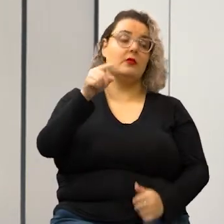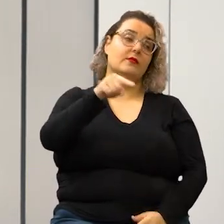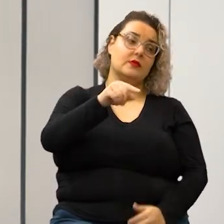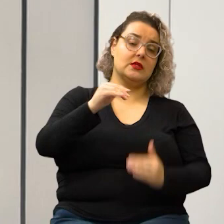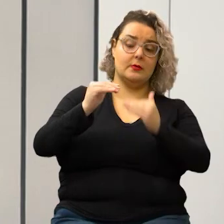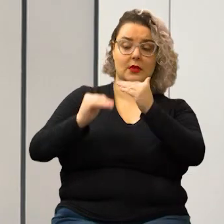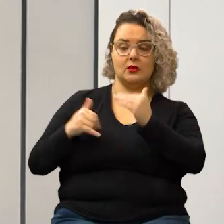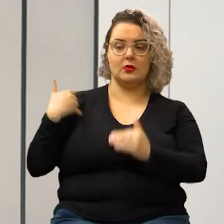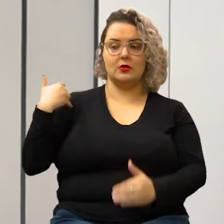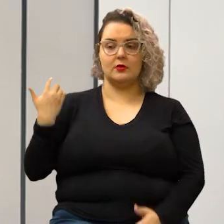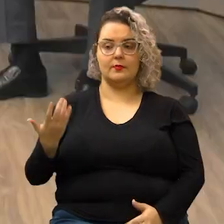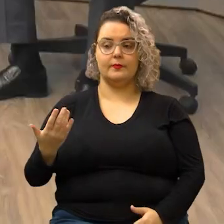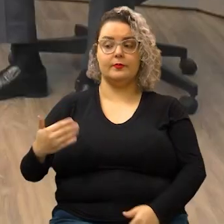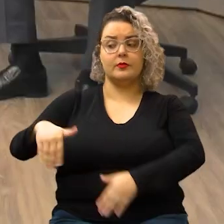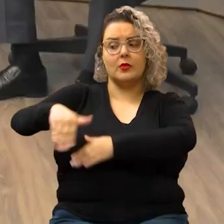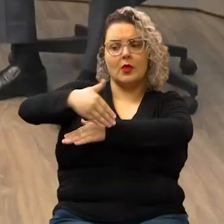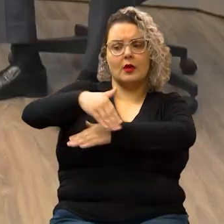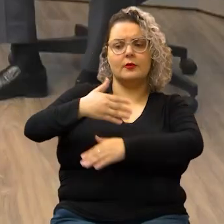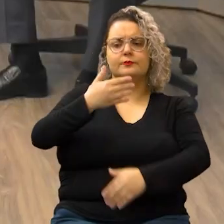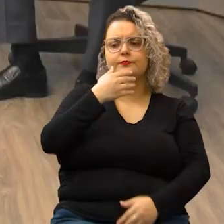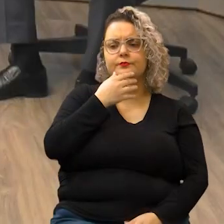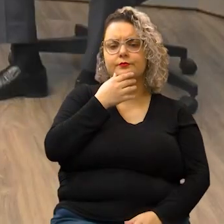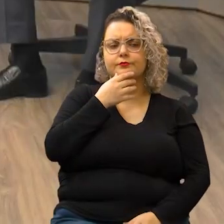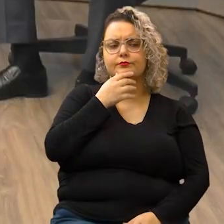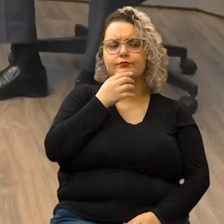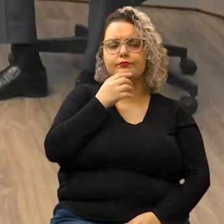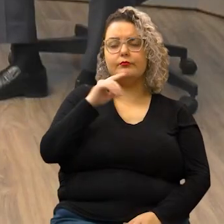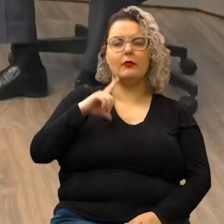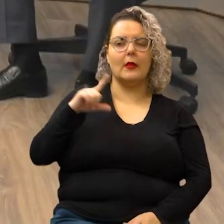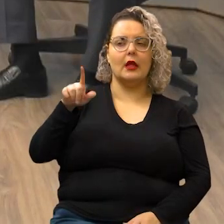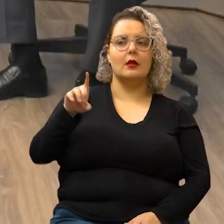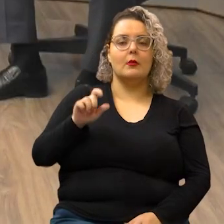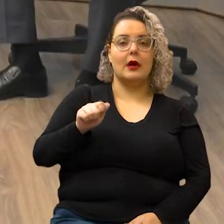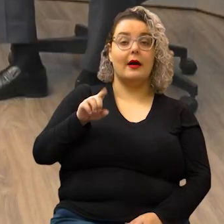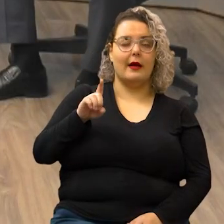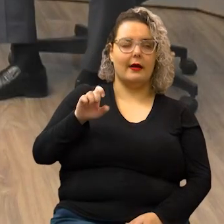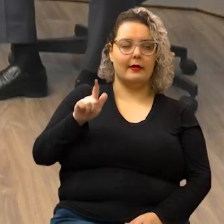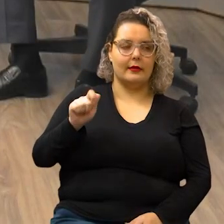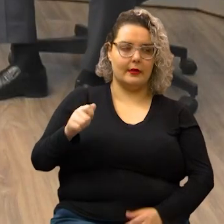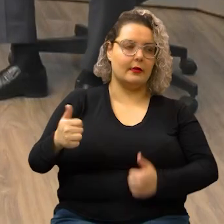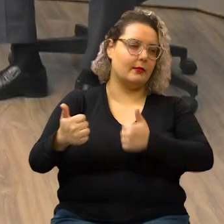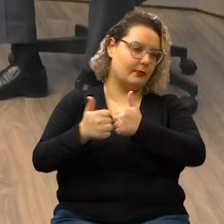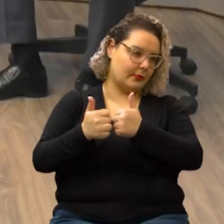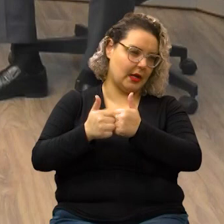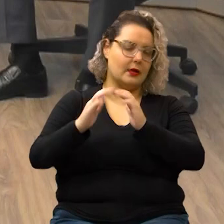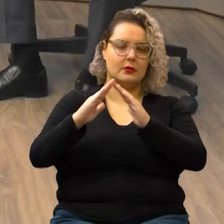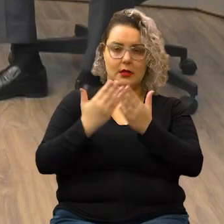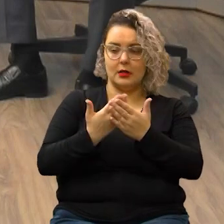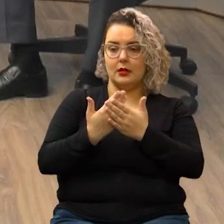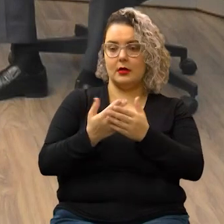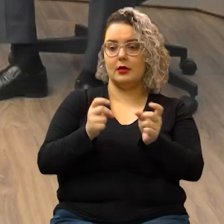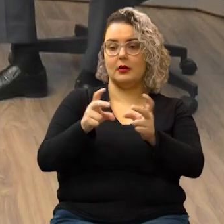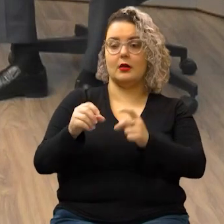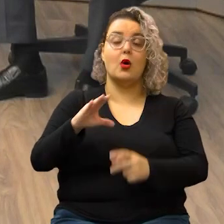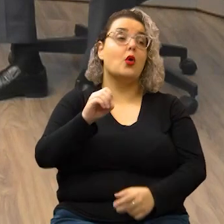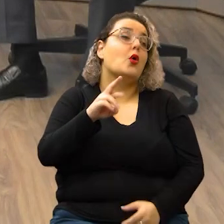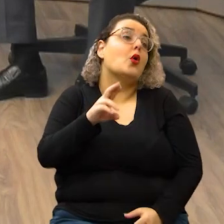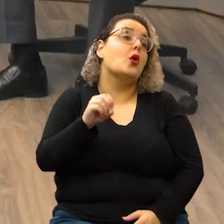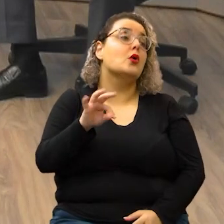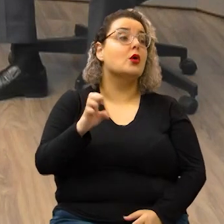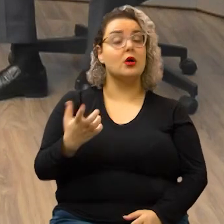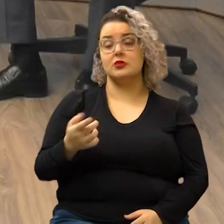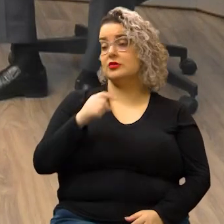menor. Mas aí ele vai na rua, olha, tem uma adega perto da escola que vende um corote, por exemplo,